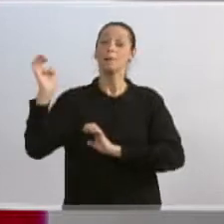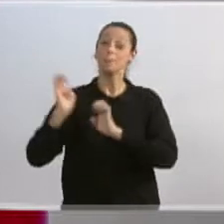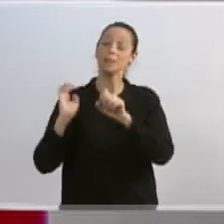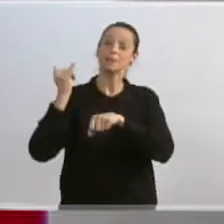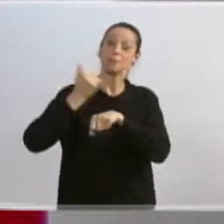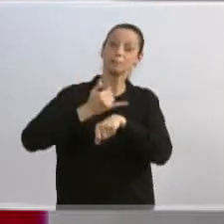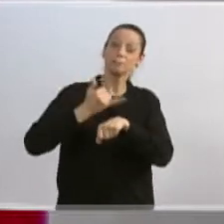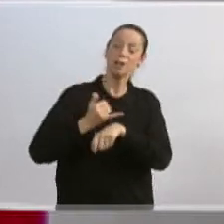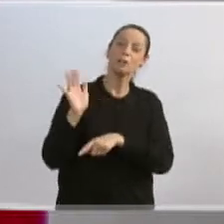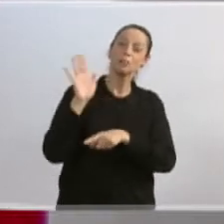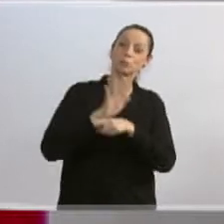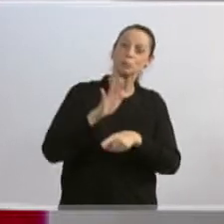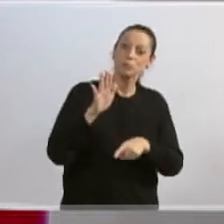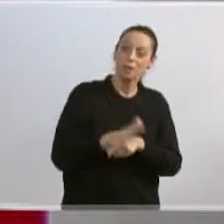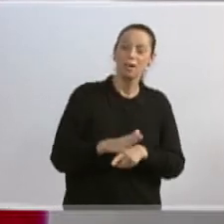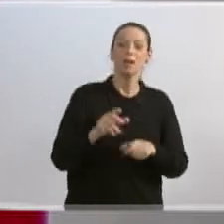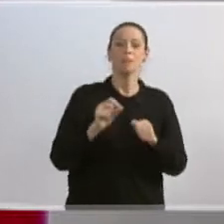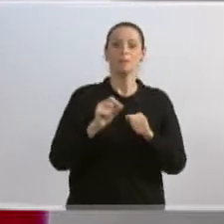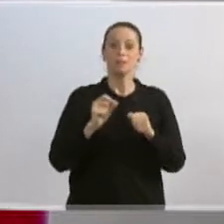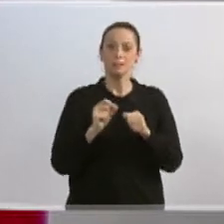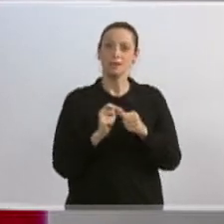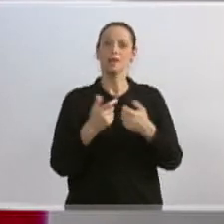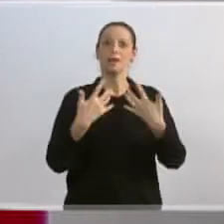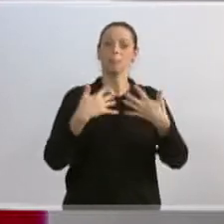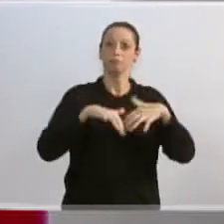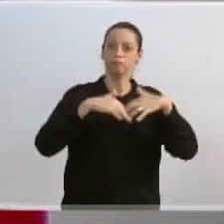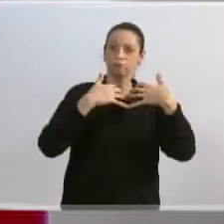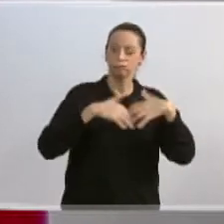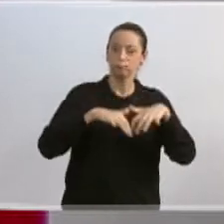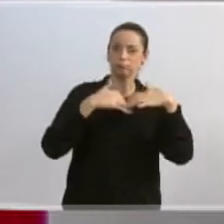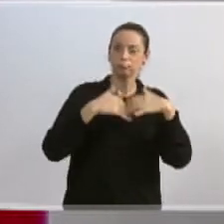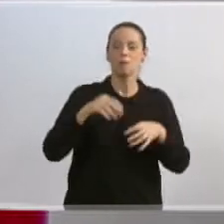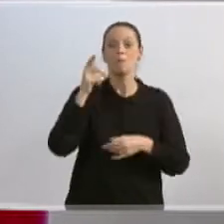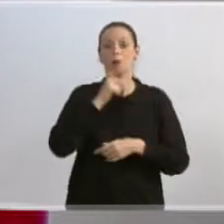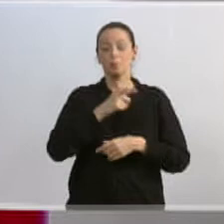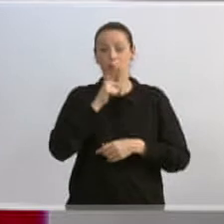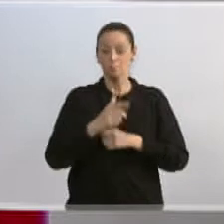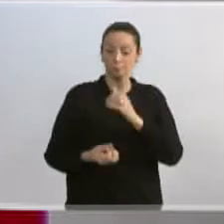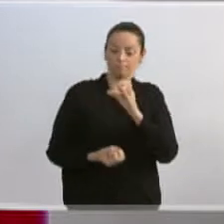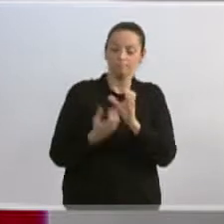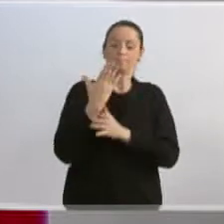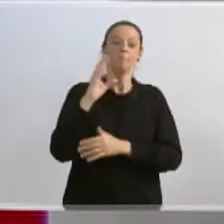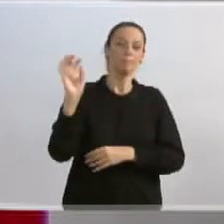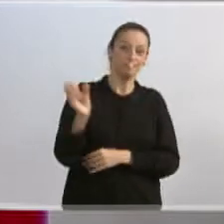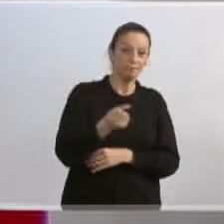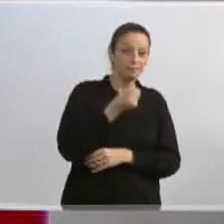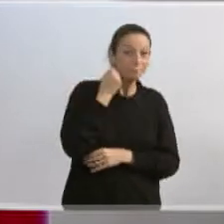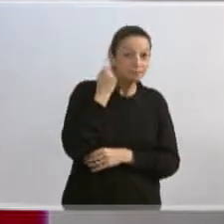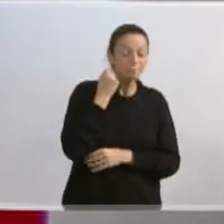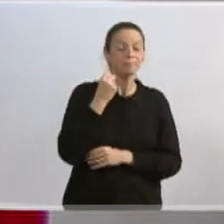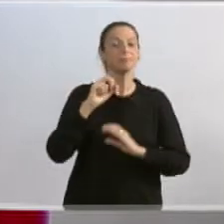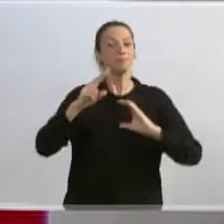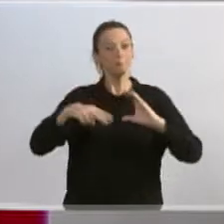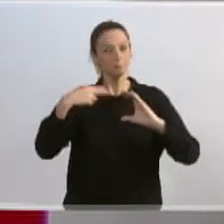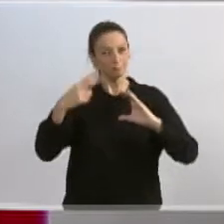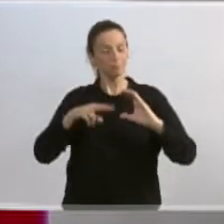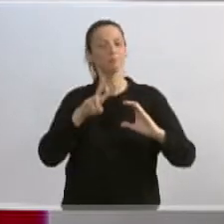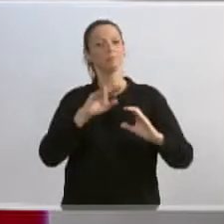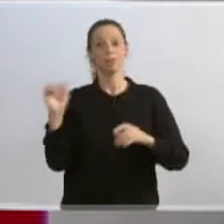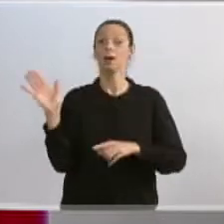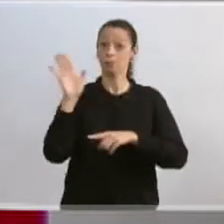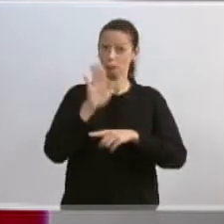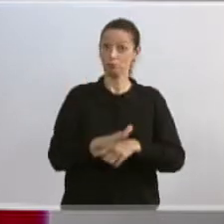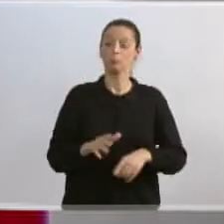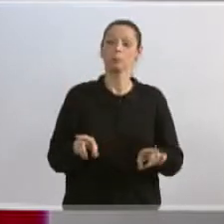torneio do fiesc para que se faça também o todo o material para produzir cerveja e ter essa casa vai colaborar